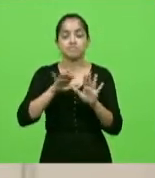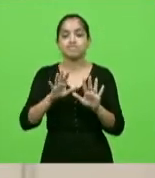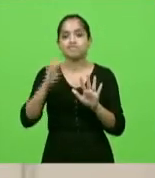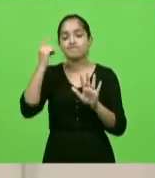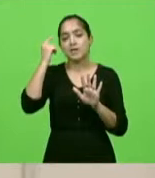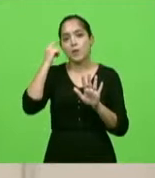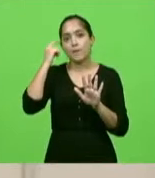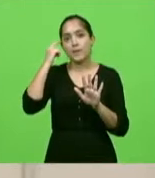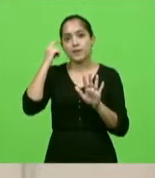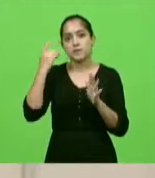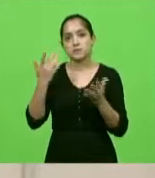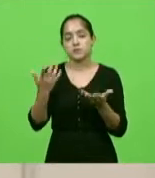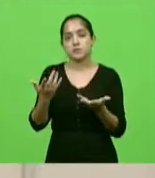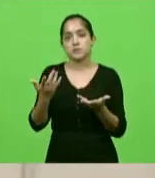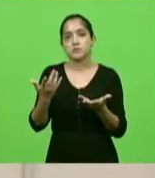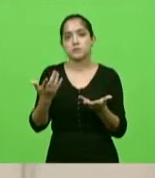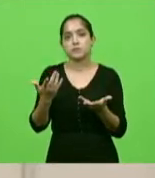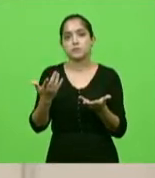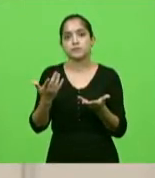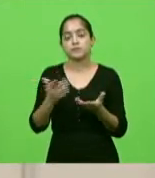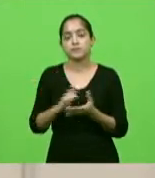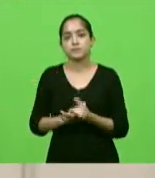penso ser